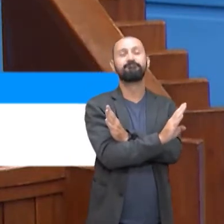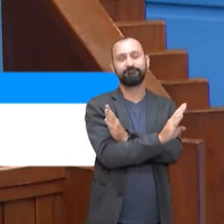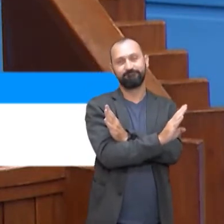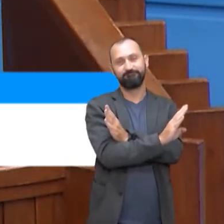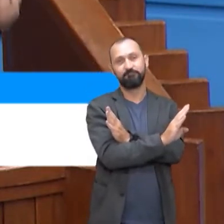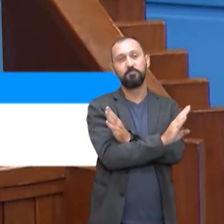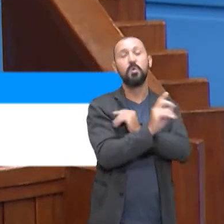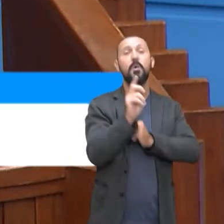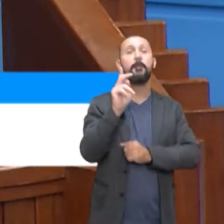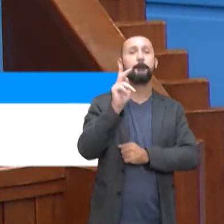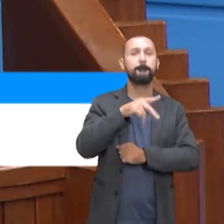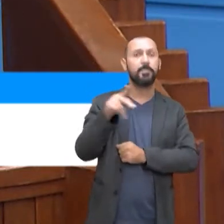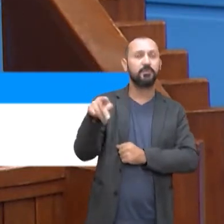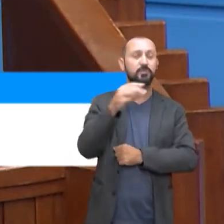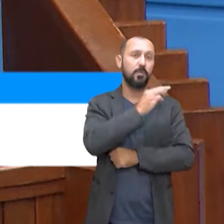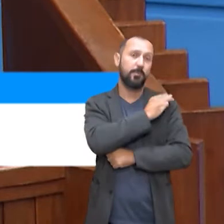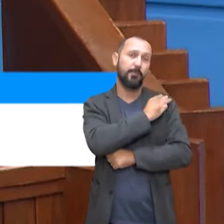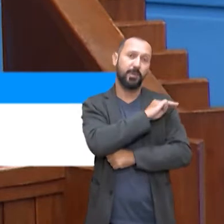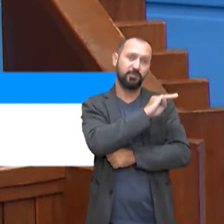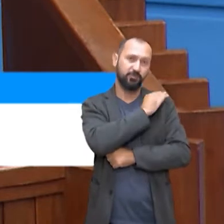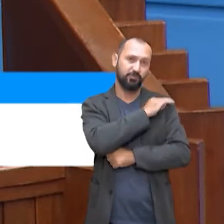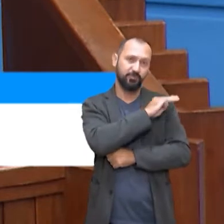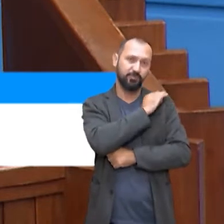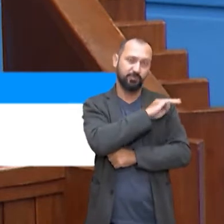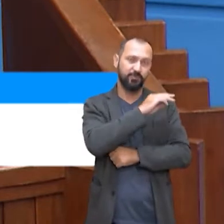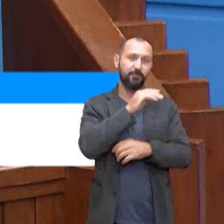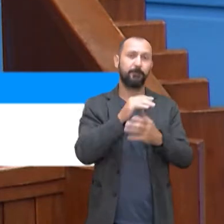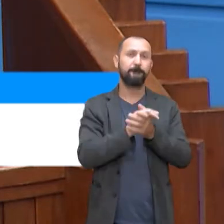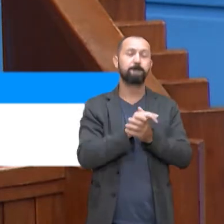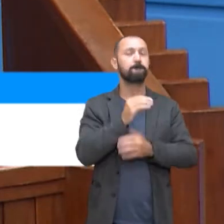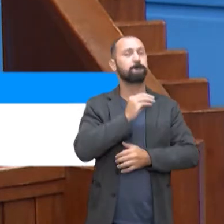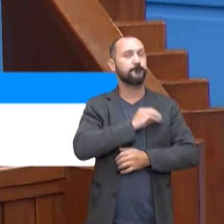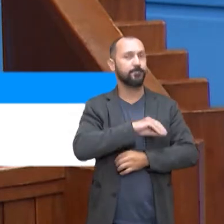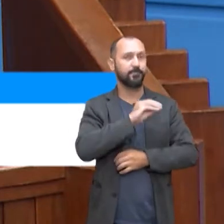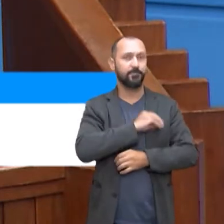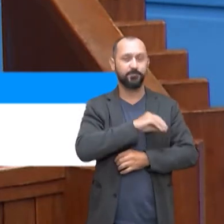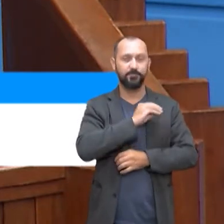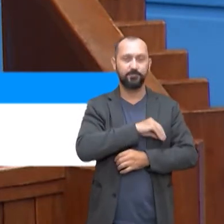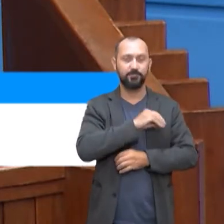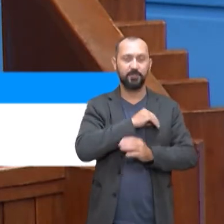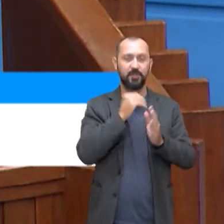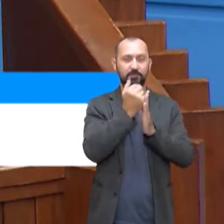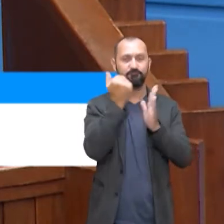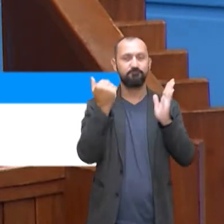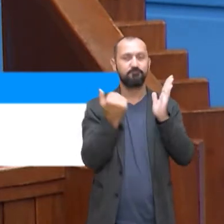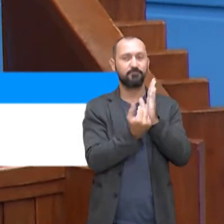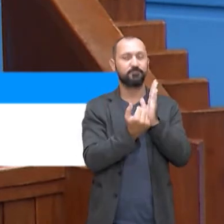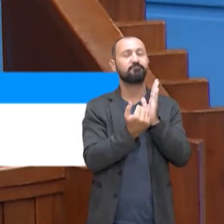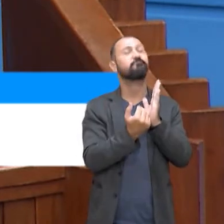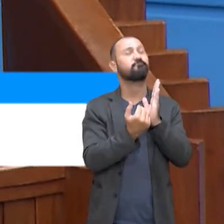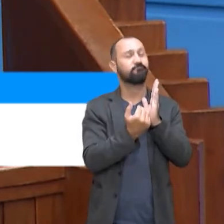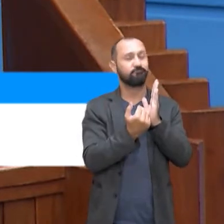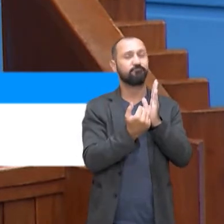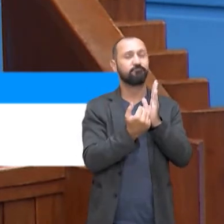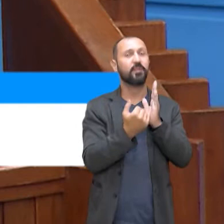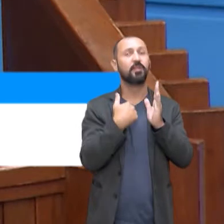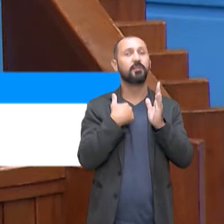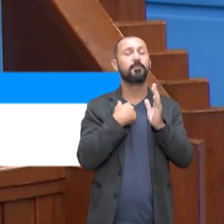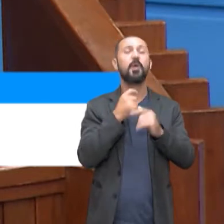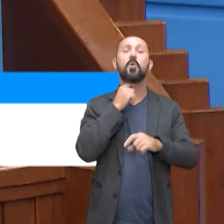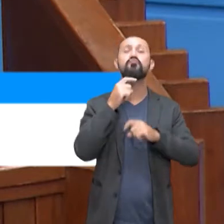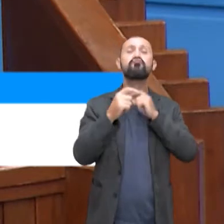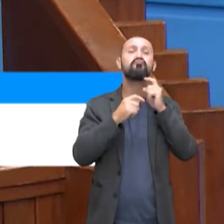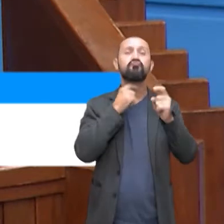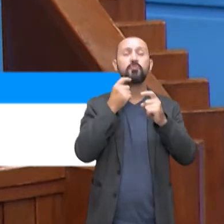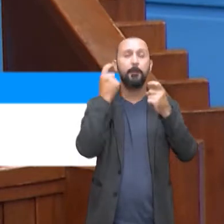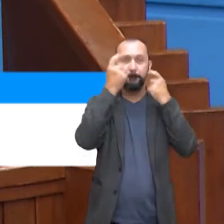substituídos por professores de nível médio e recebendo salários menores. Essa que é a minha grande